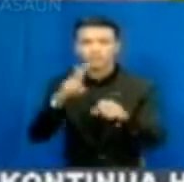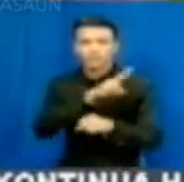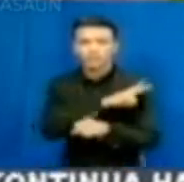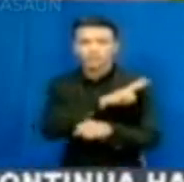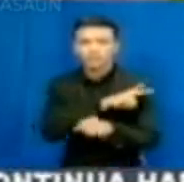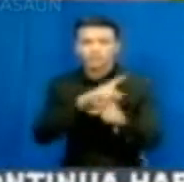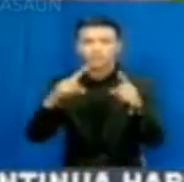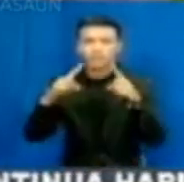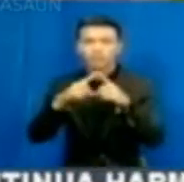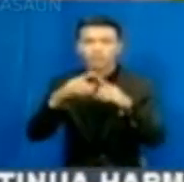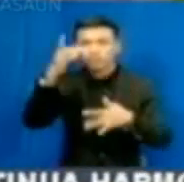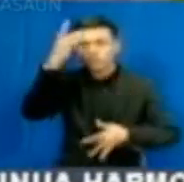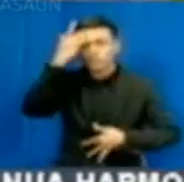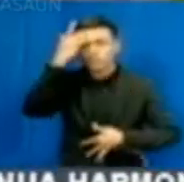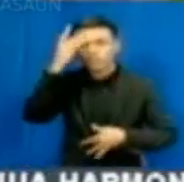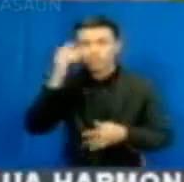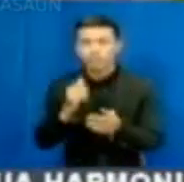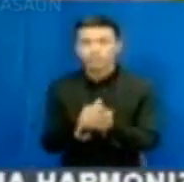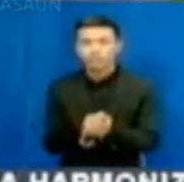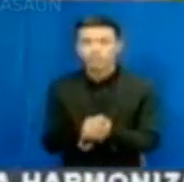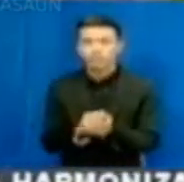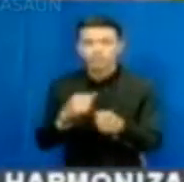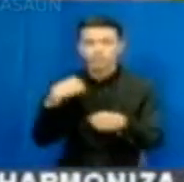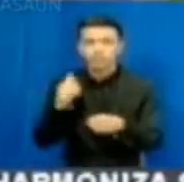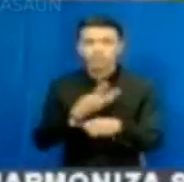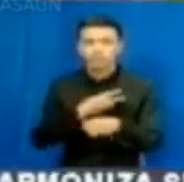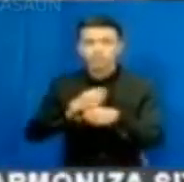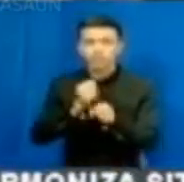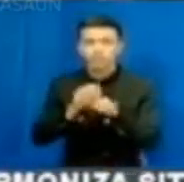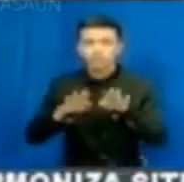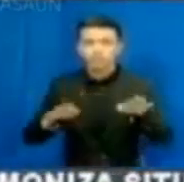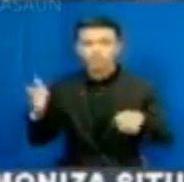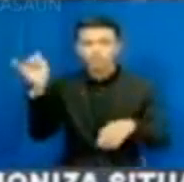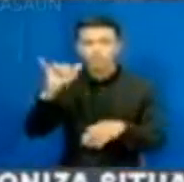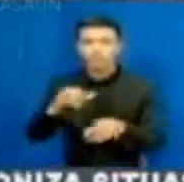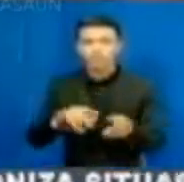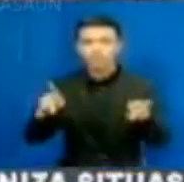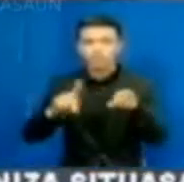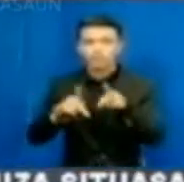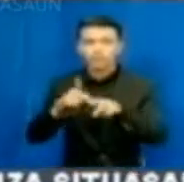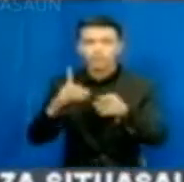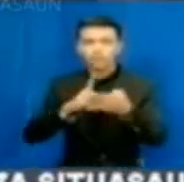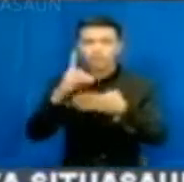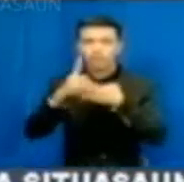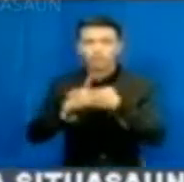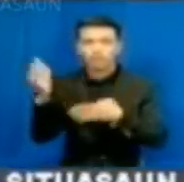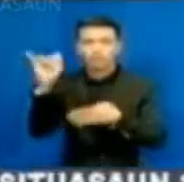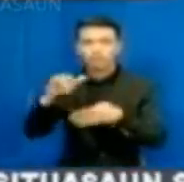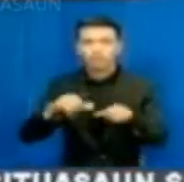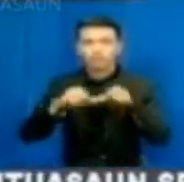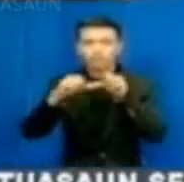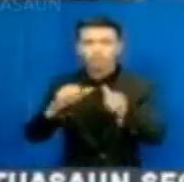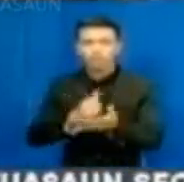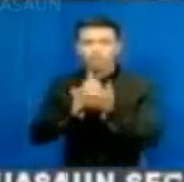na Moras Fluvia, que é uma carta que precisa Alamos e a Renovância. Enquanto parceiro de desenvolvimento Cira, se continuou